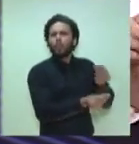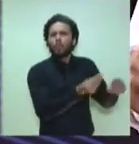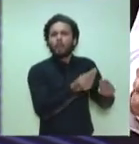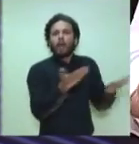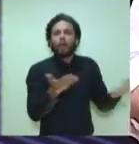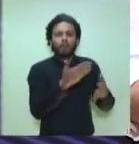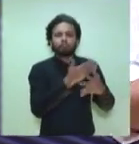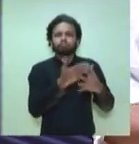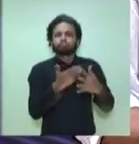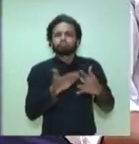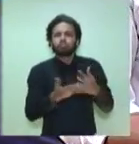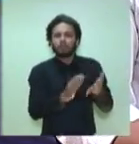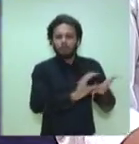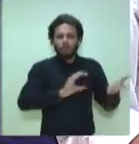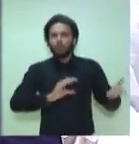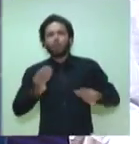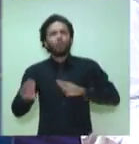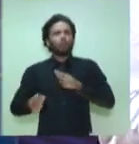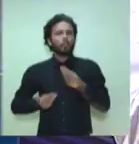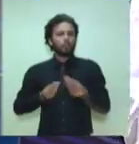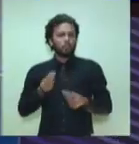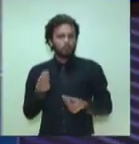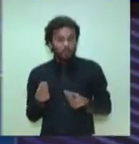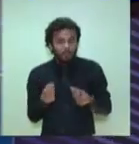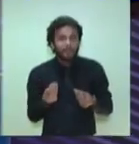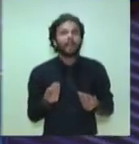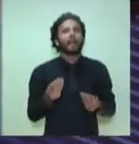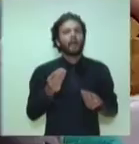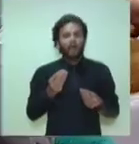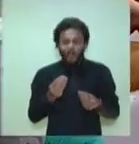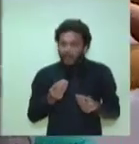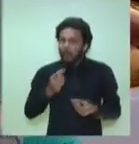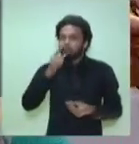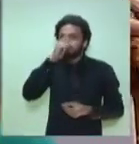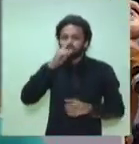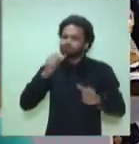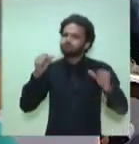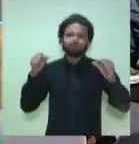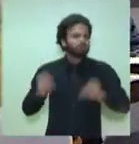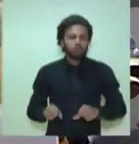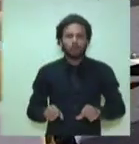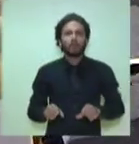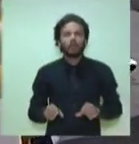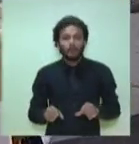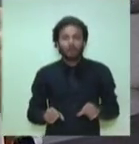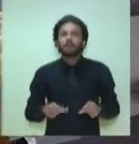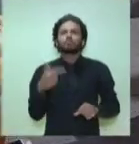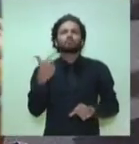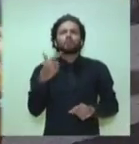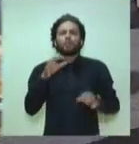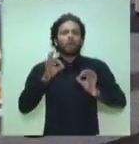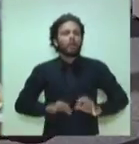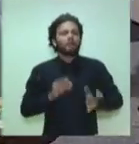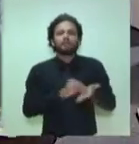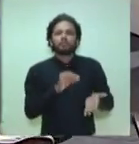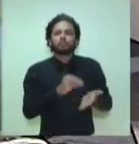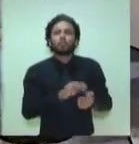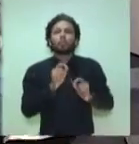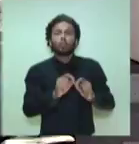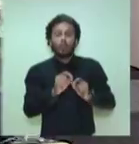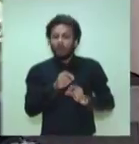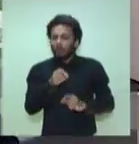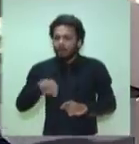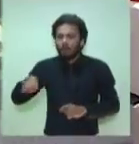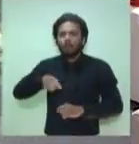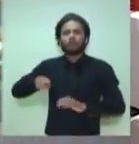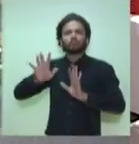da contribuição previdenciária patronal. Isso é algo grave, que gera uma temeridade para o servidor público que precisa